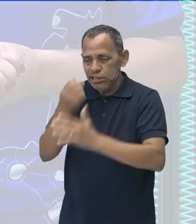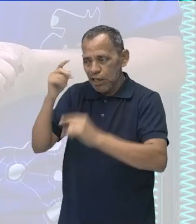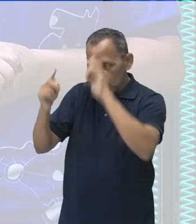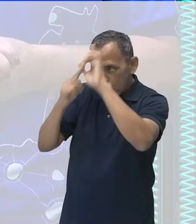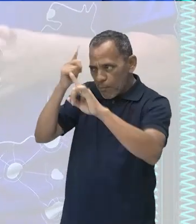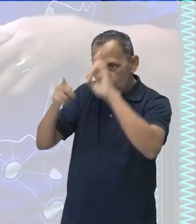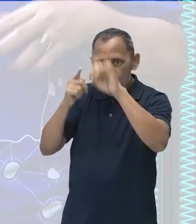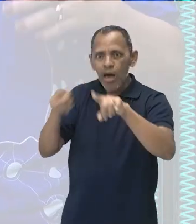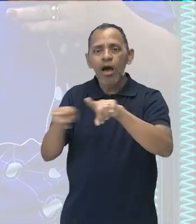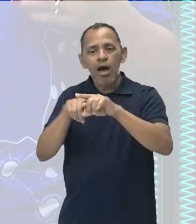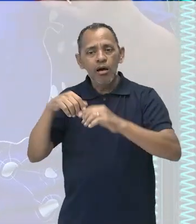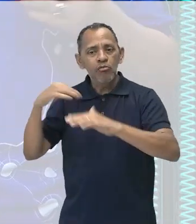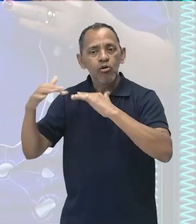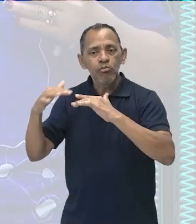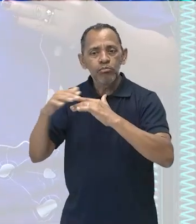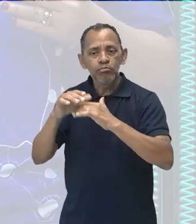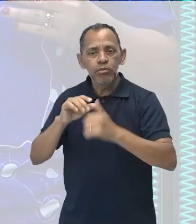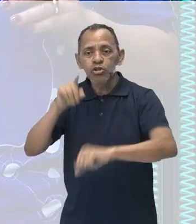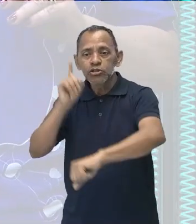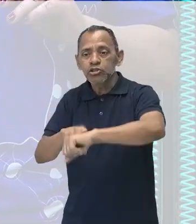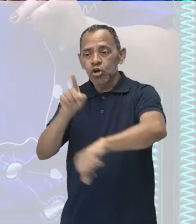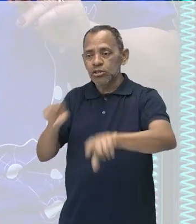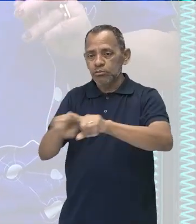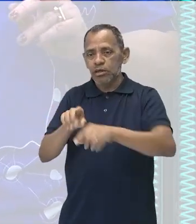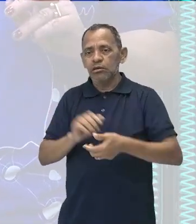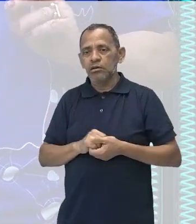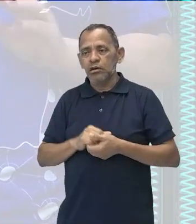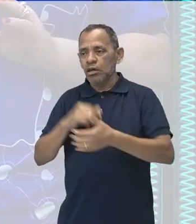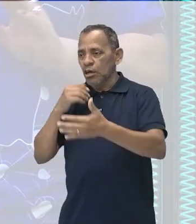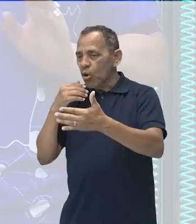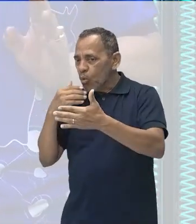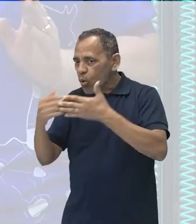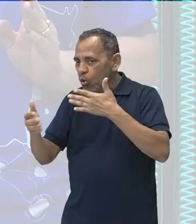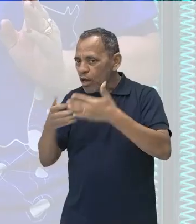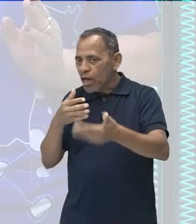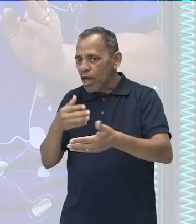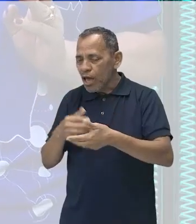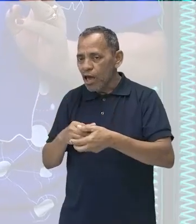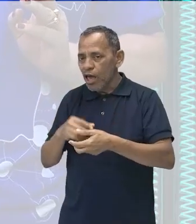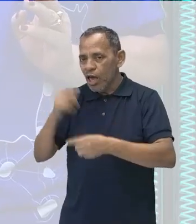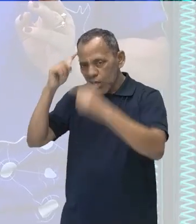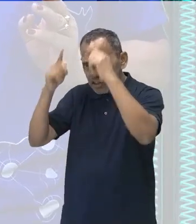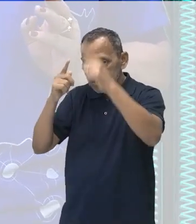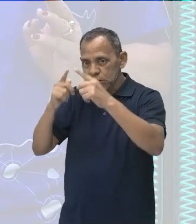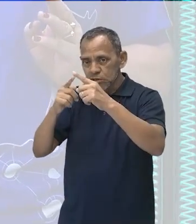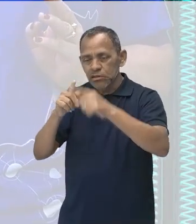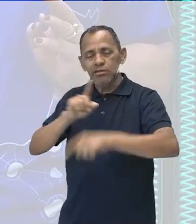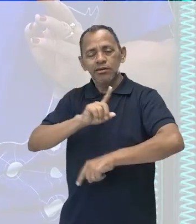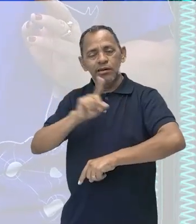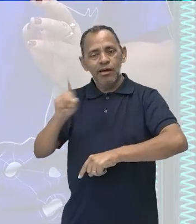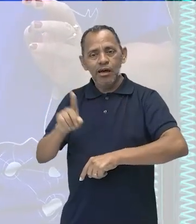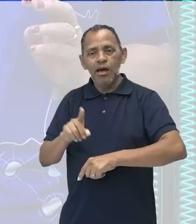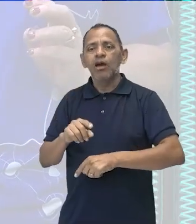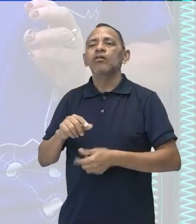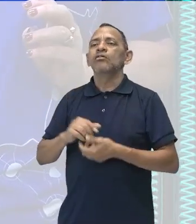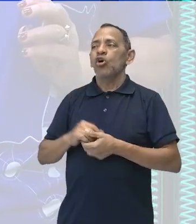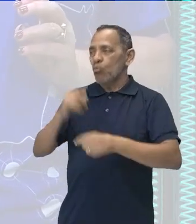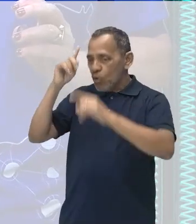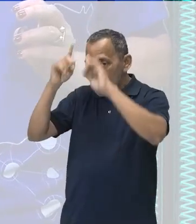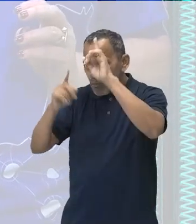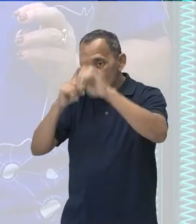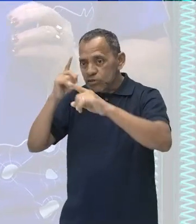tempo real. Era qualquer improvisação? Não, gente, não é bem assim. É uma improvisação